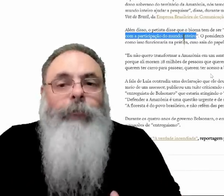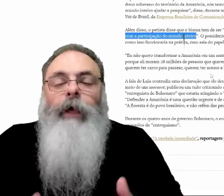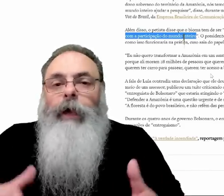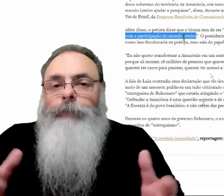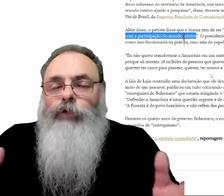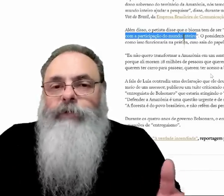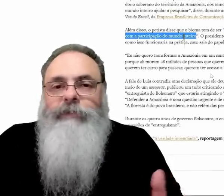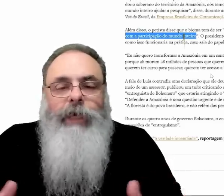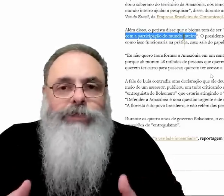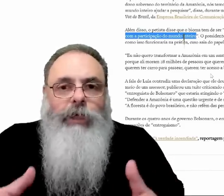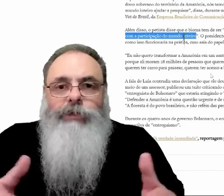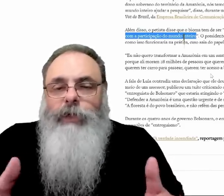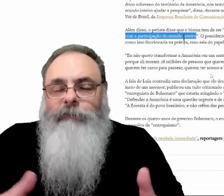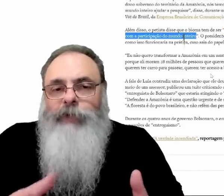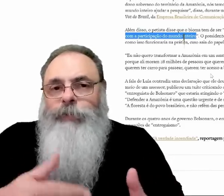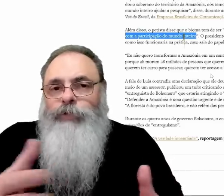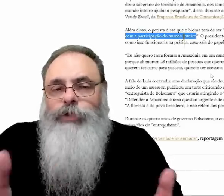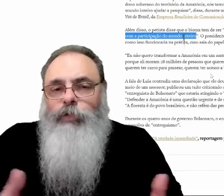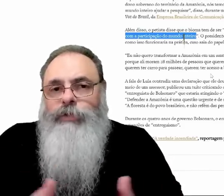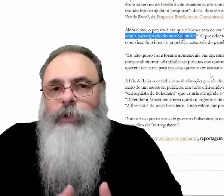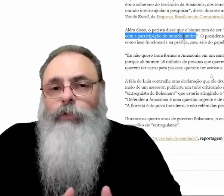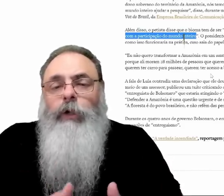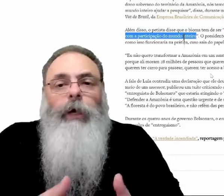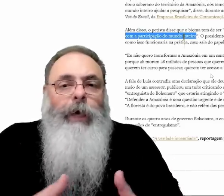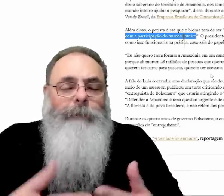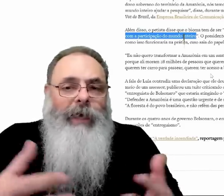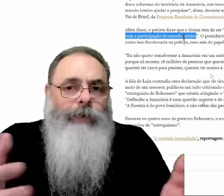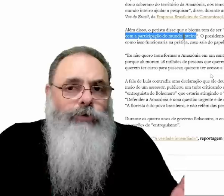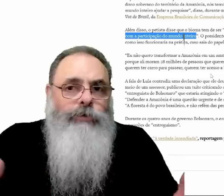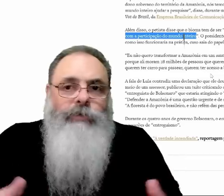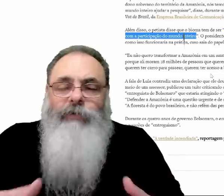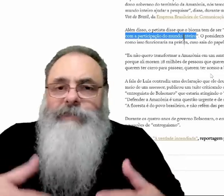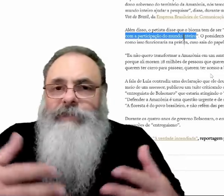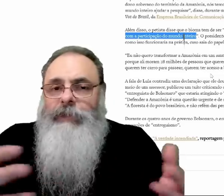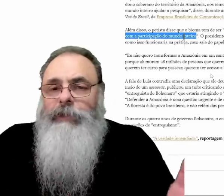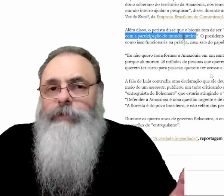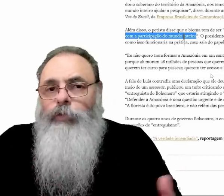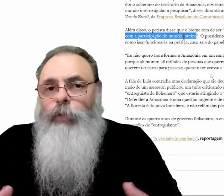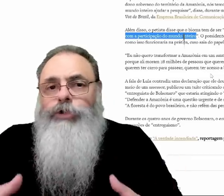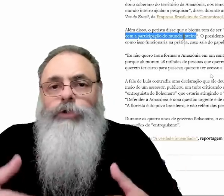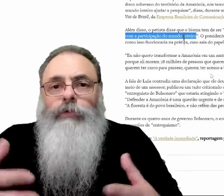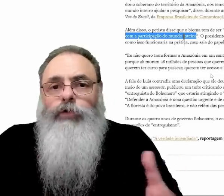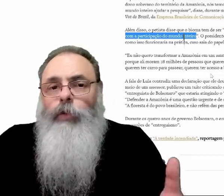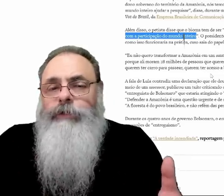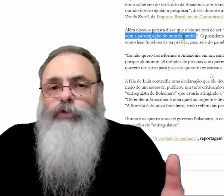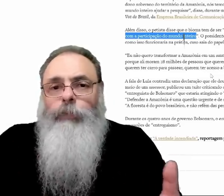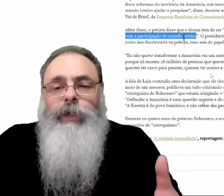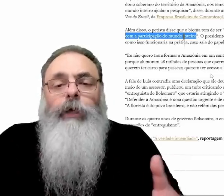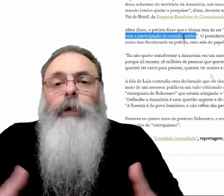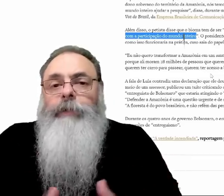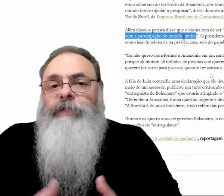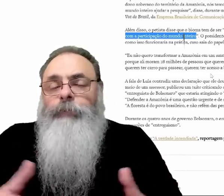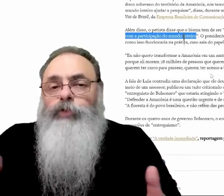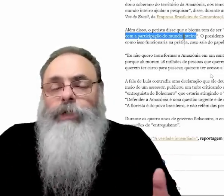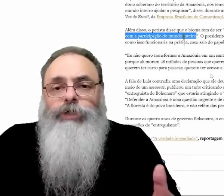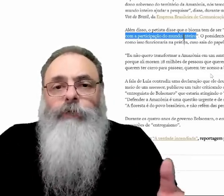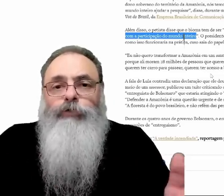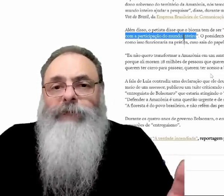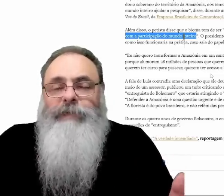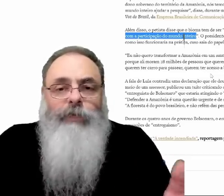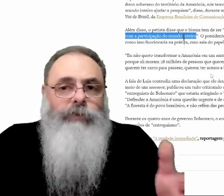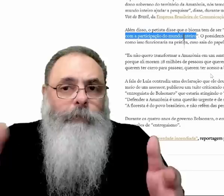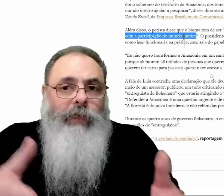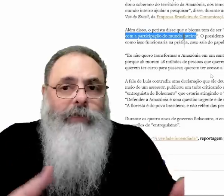tenha valor a biodiversidade já já várias pessoas Já conseguiram remédios e vacinas e um monte de coisas sobre princípios